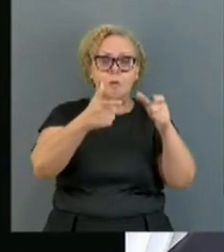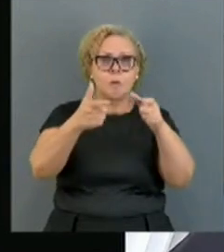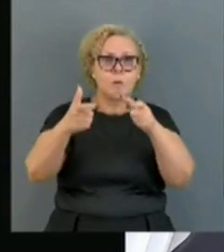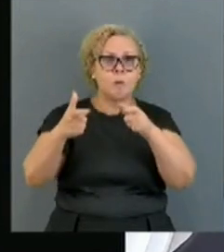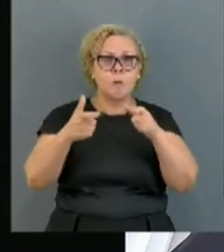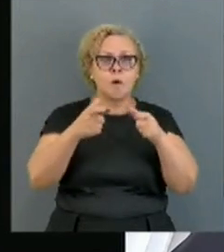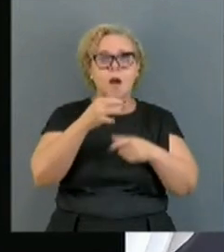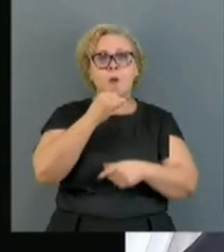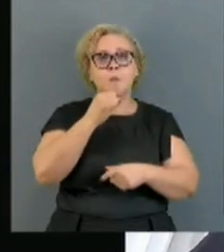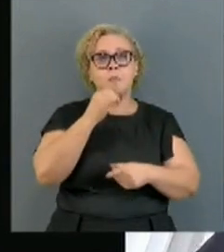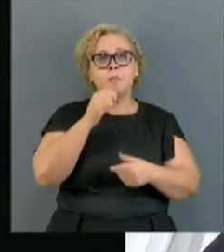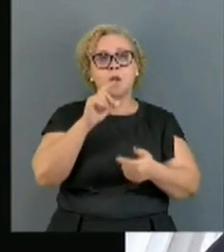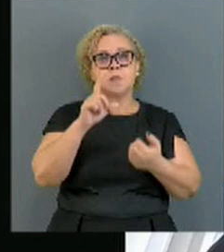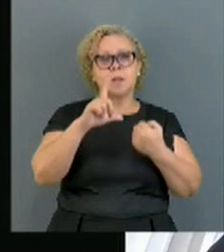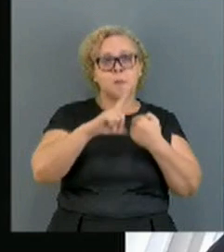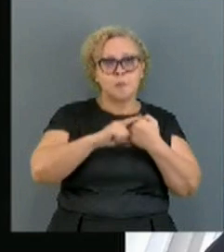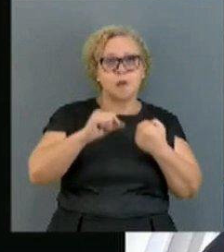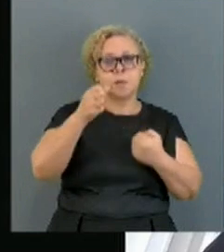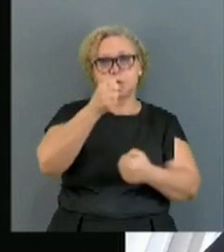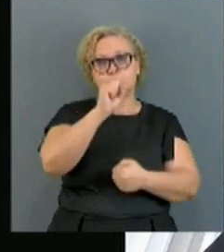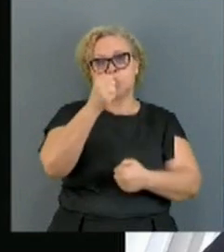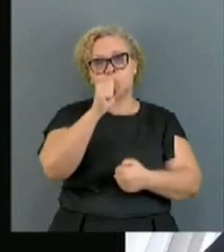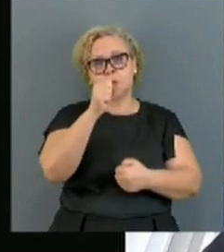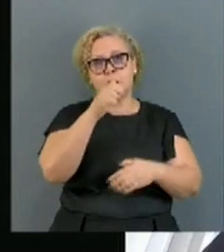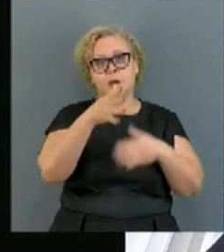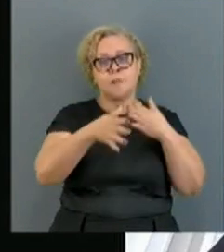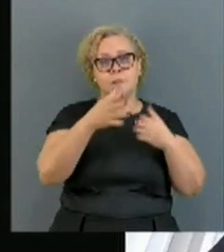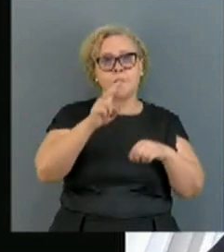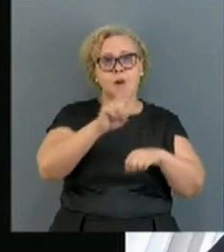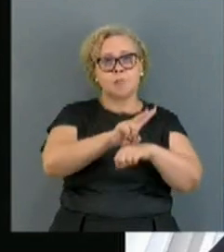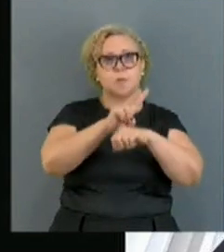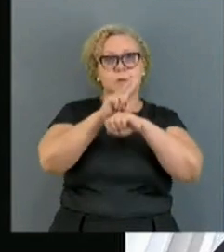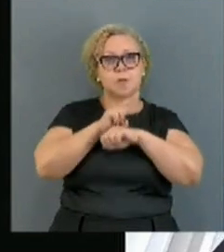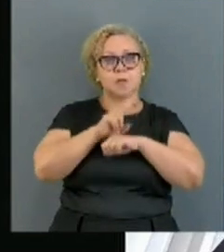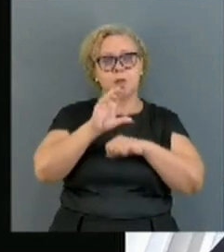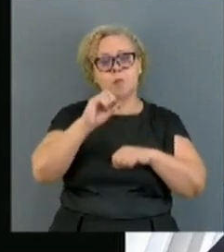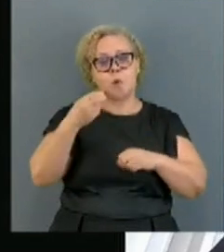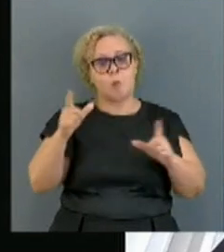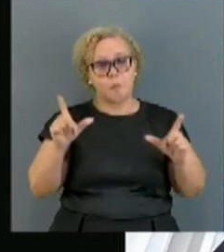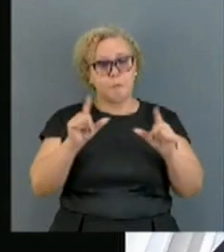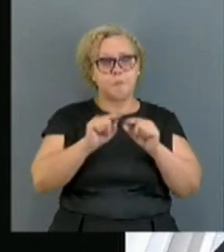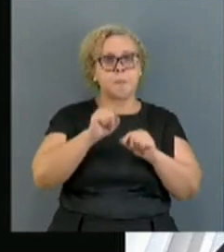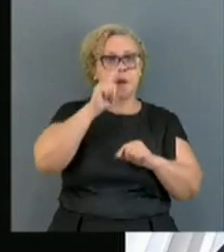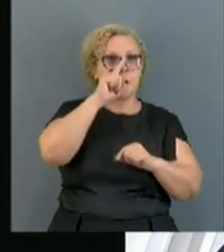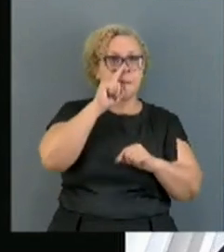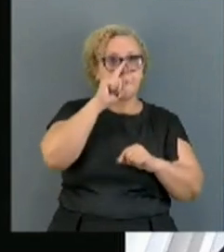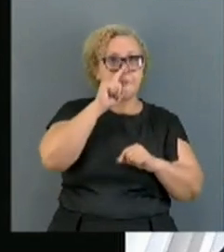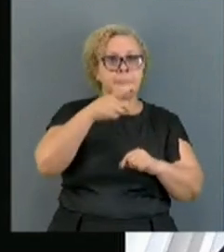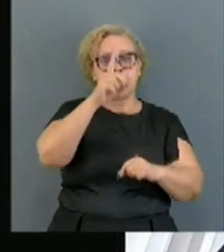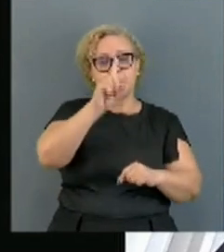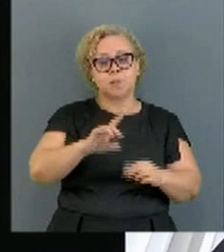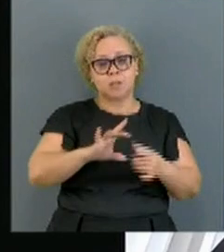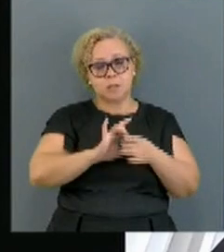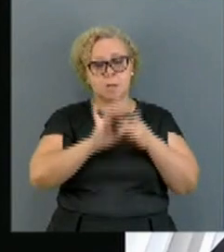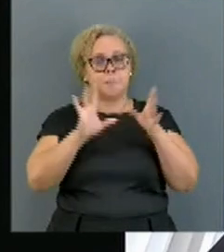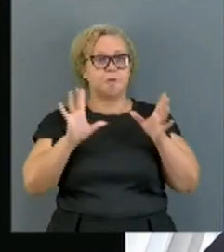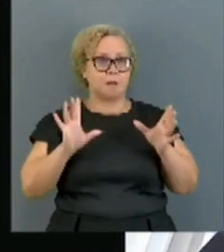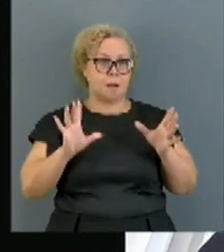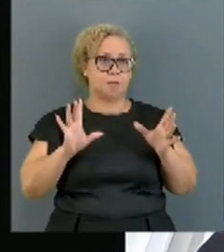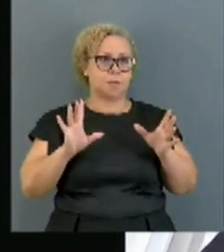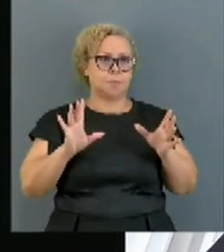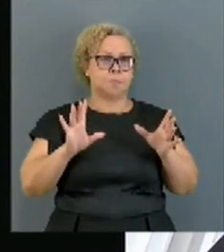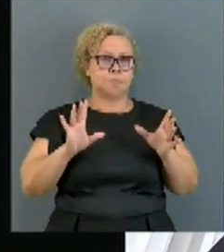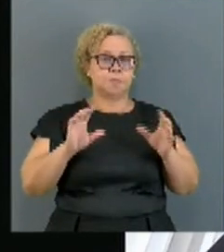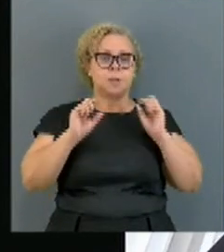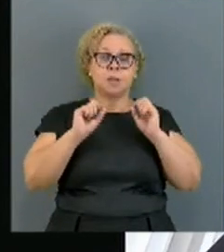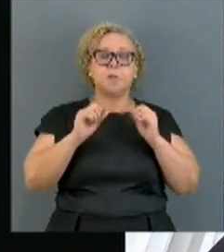exemplo, no artigo 8º, se fala sobre prevenir ou minimizar riscos para direitos e liberdades. E, para